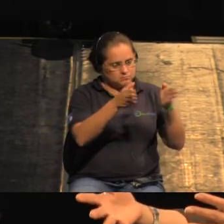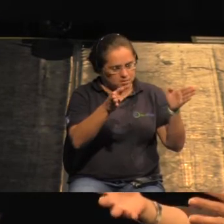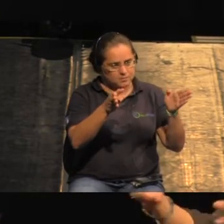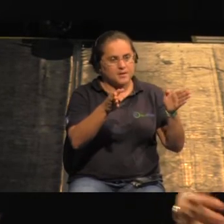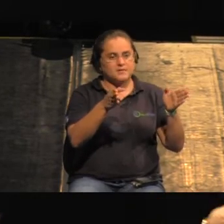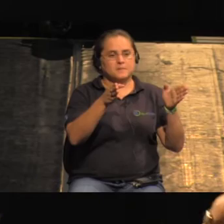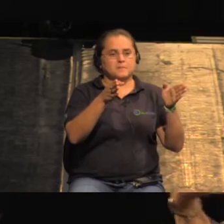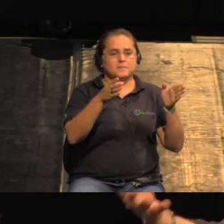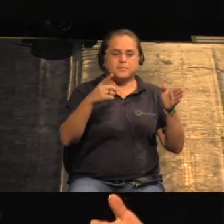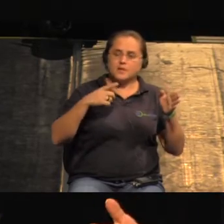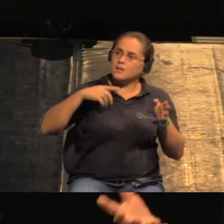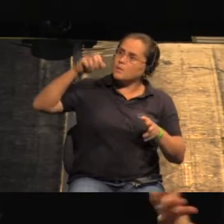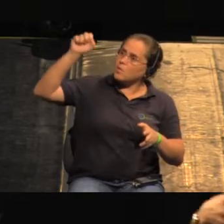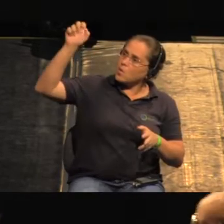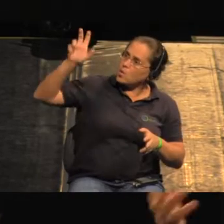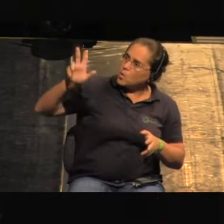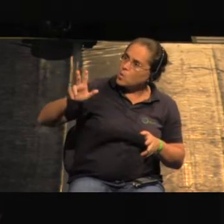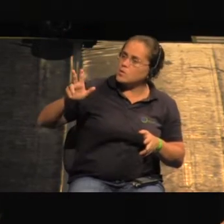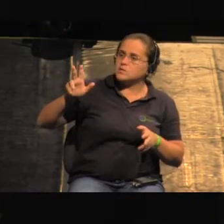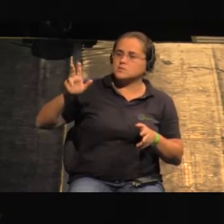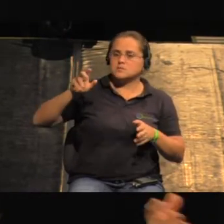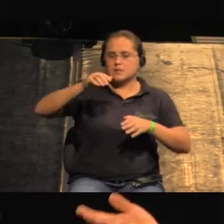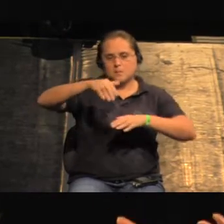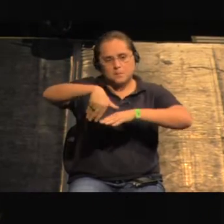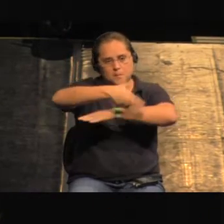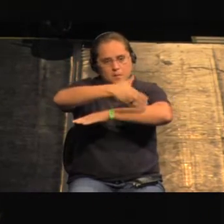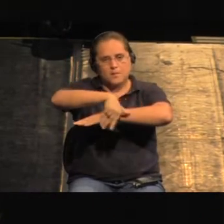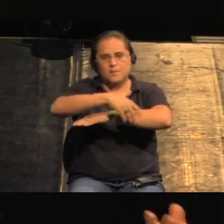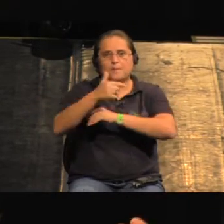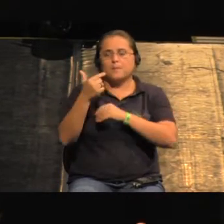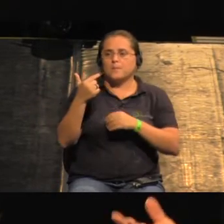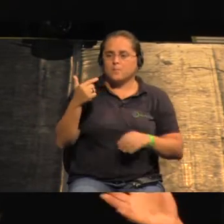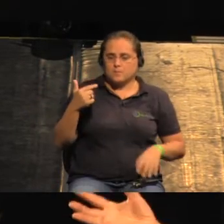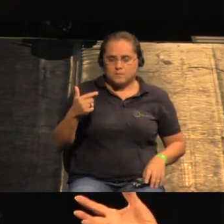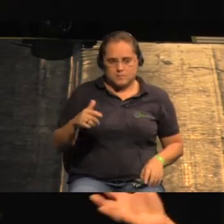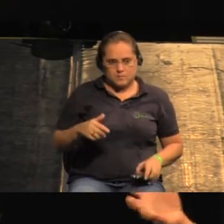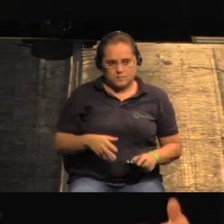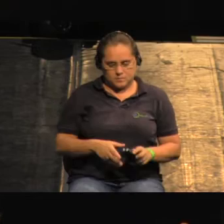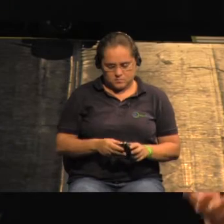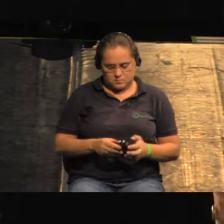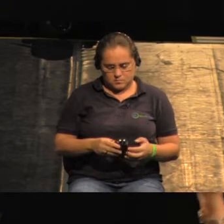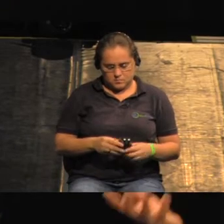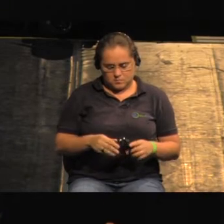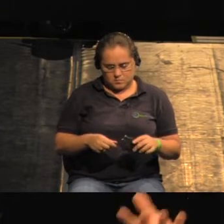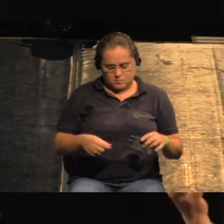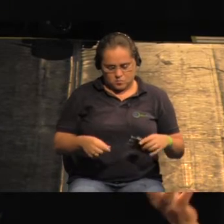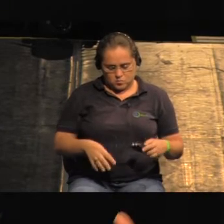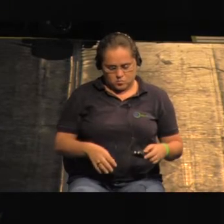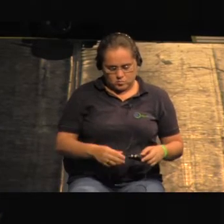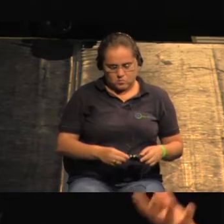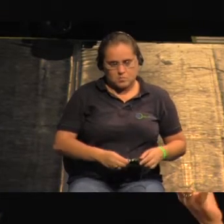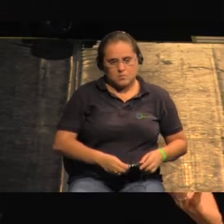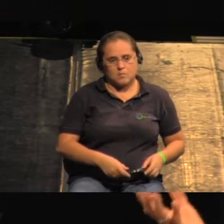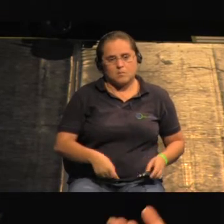fiquem abertas e a luz saia para as ruas, mas não há uma vida urbana ali. Então,